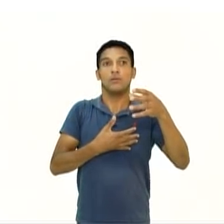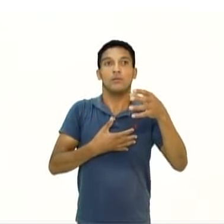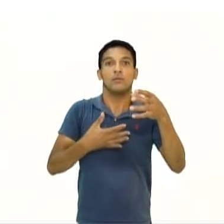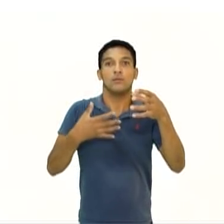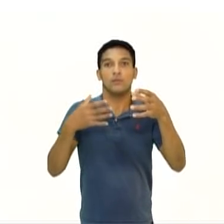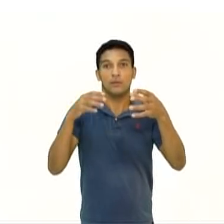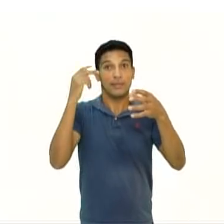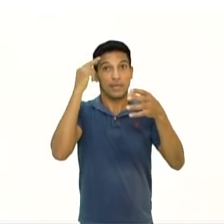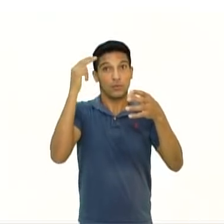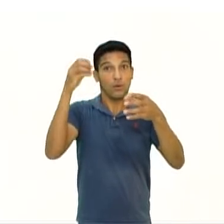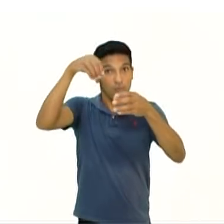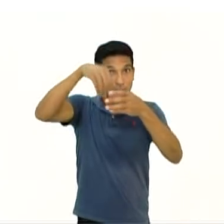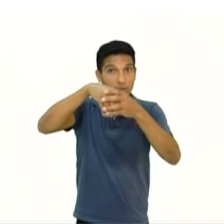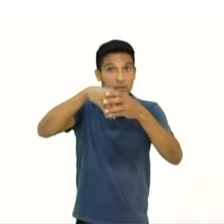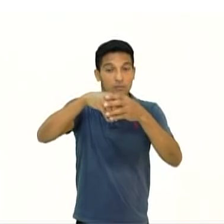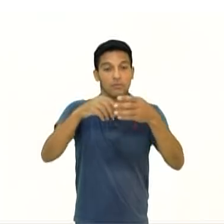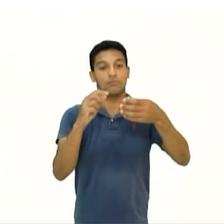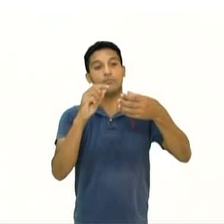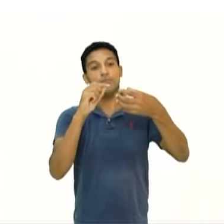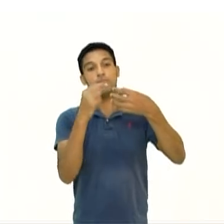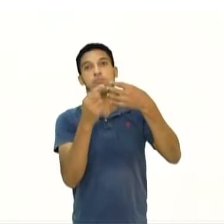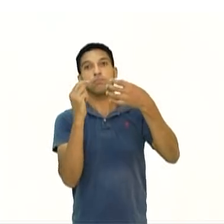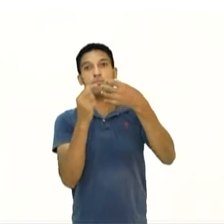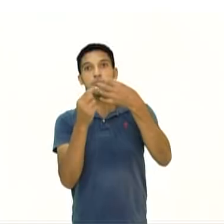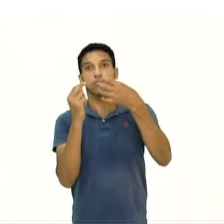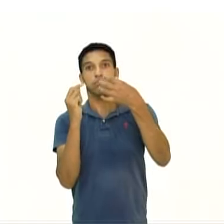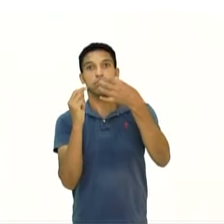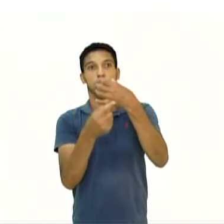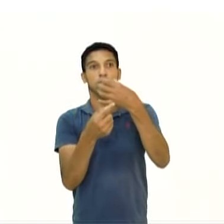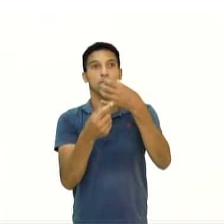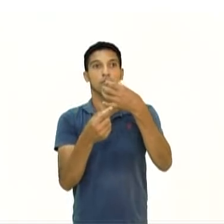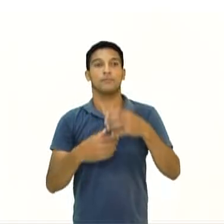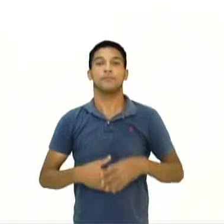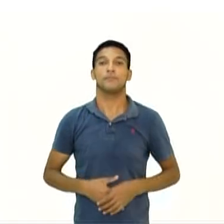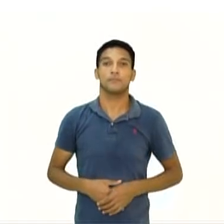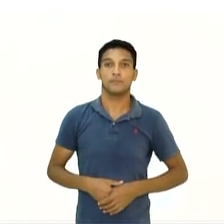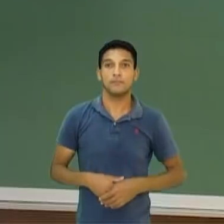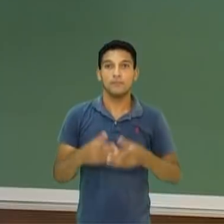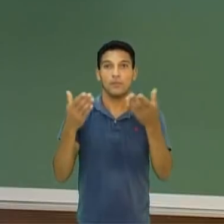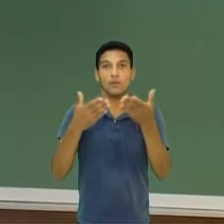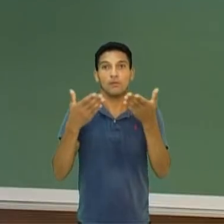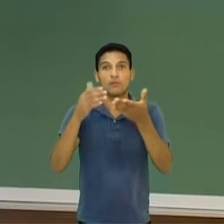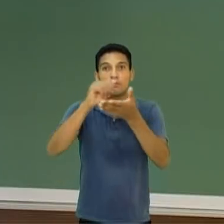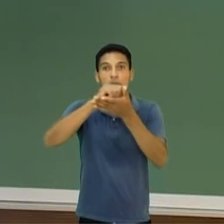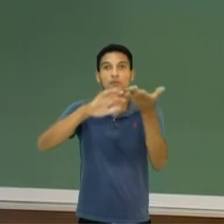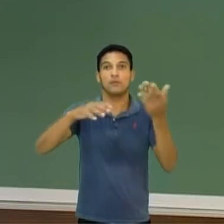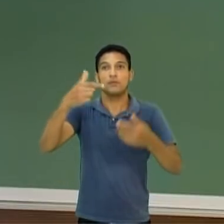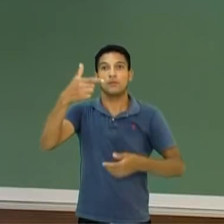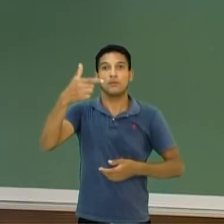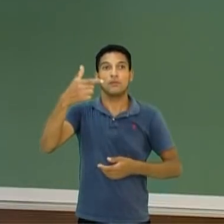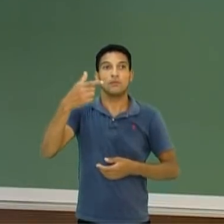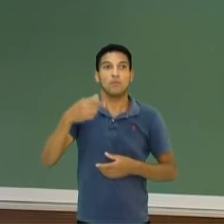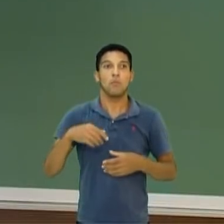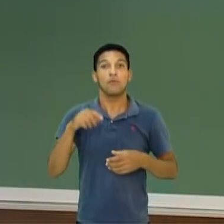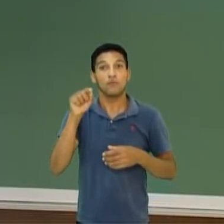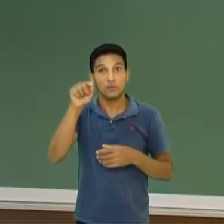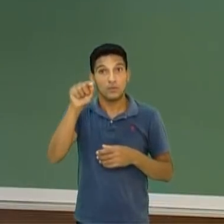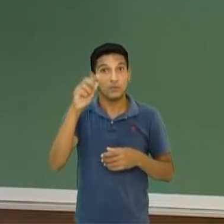vez dentro do número zero, mas o resto é zero e a divisão acaba sendo exata. Okay? Então essa é a ideia que você tem que ter